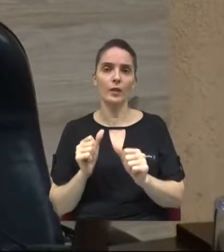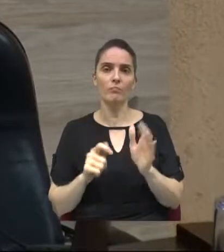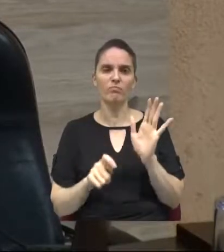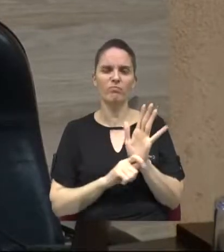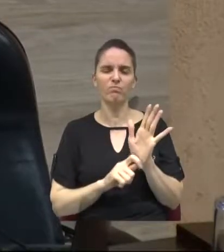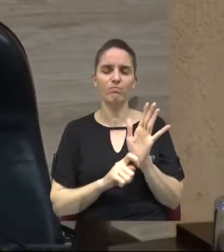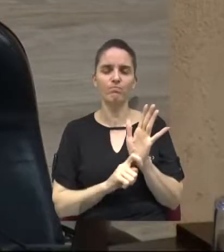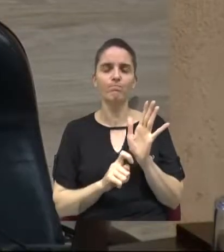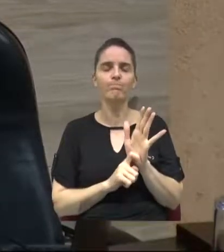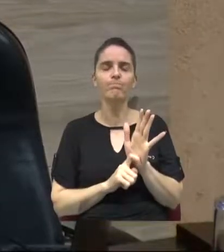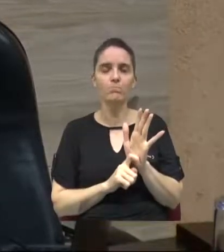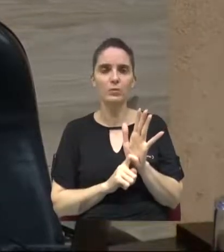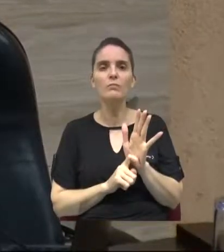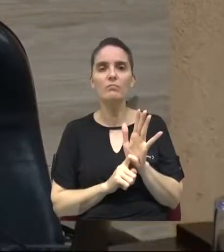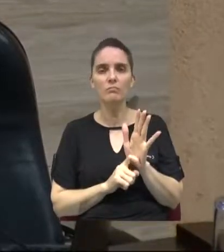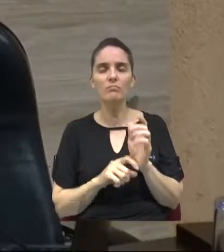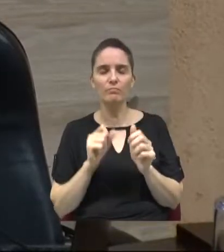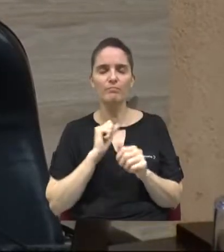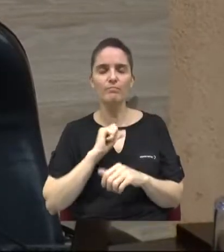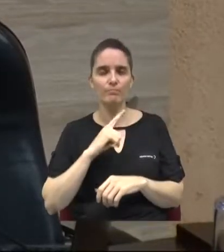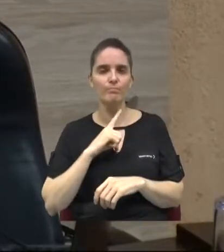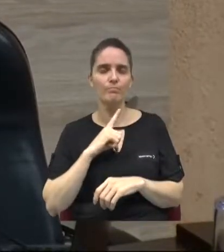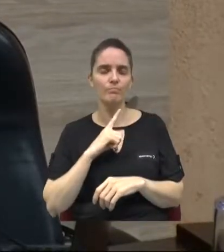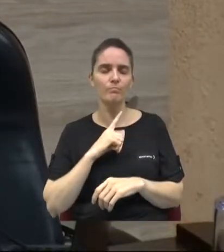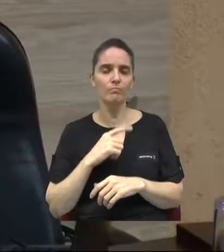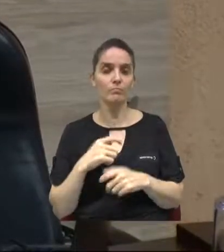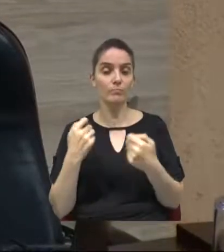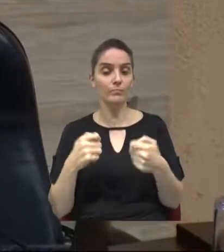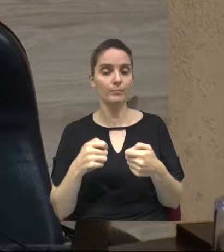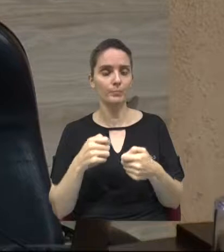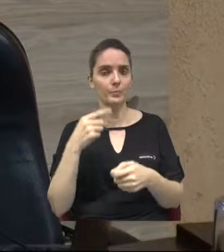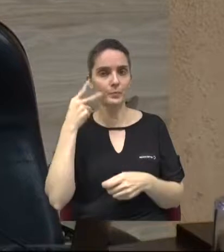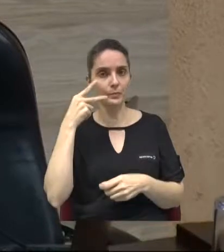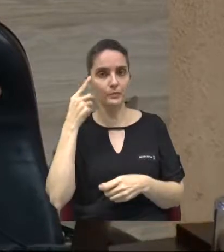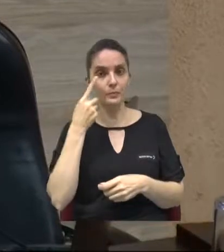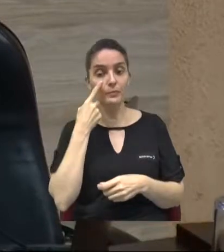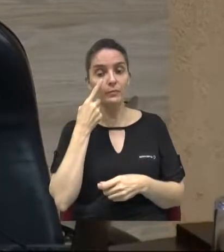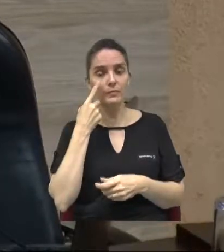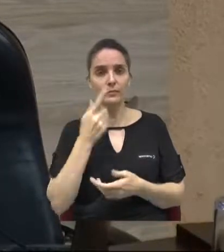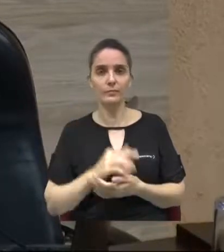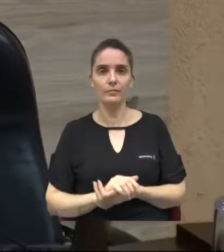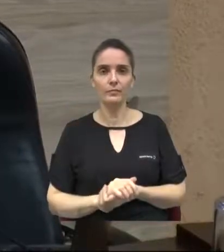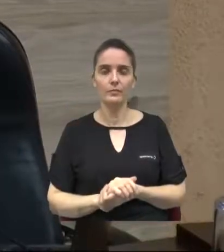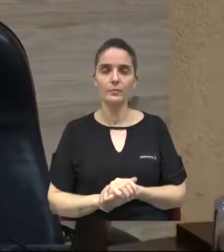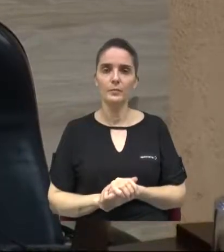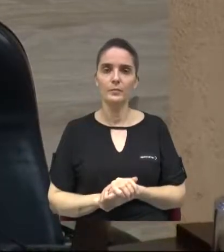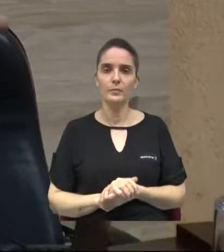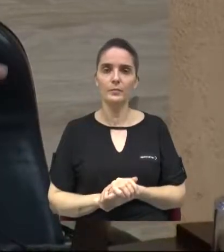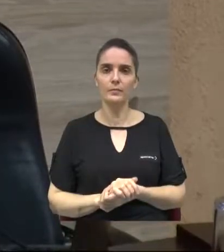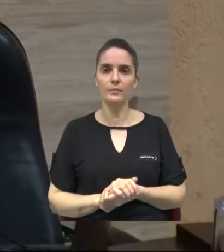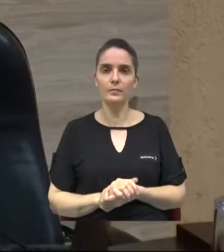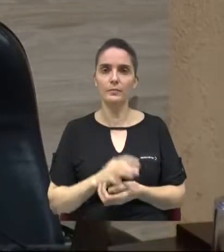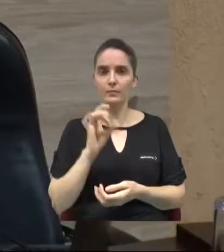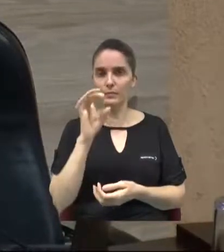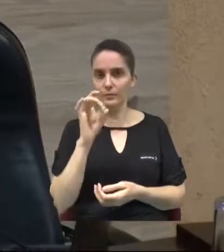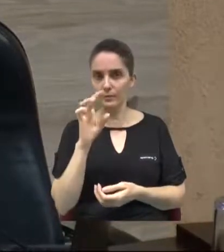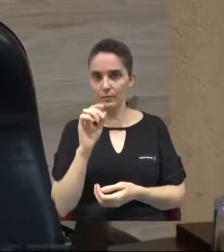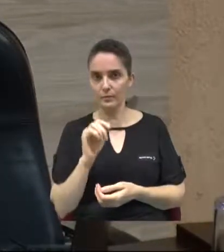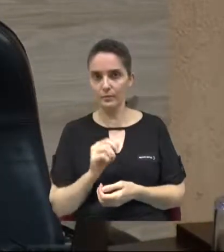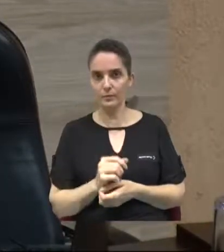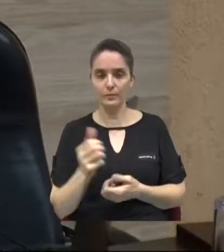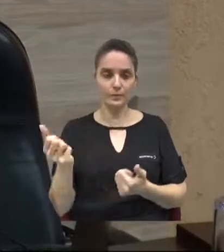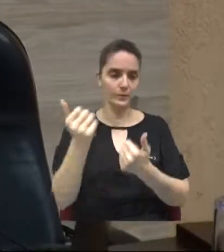drogas. Nós temos que agir de outra forma. Infelizmente, só ficar